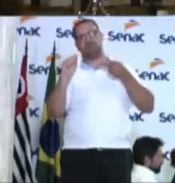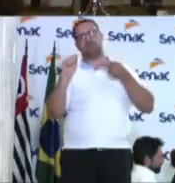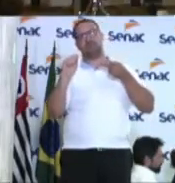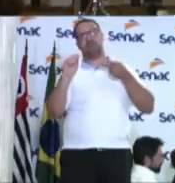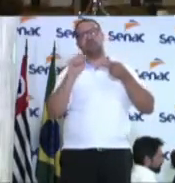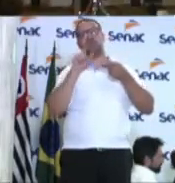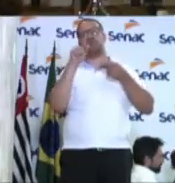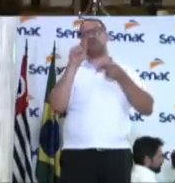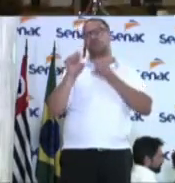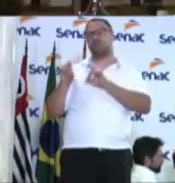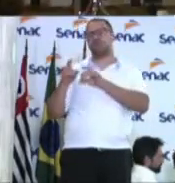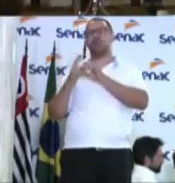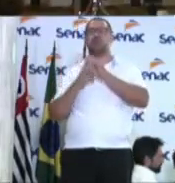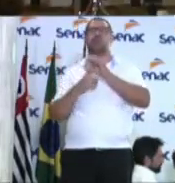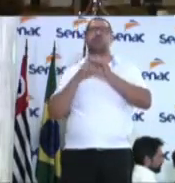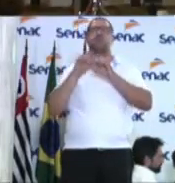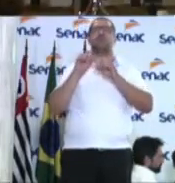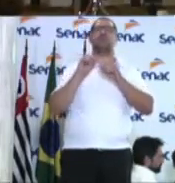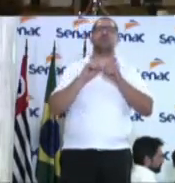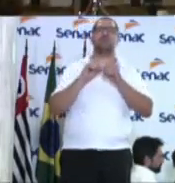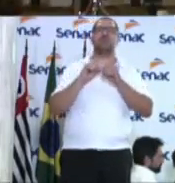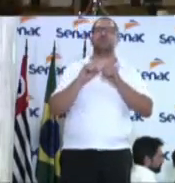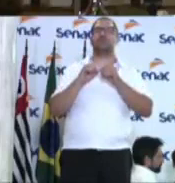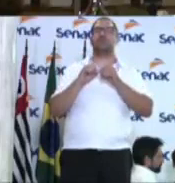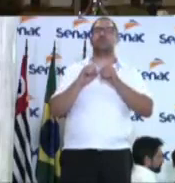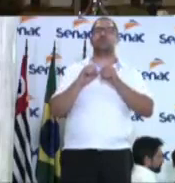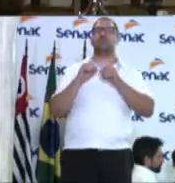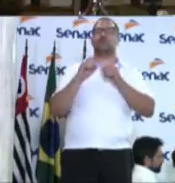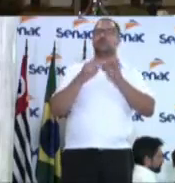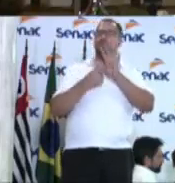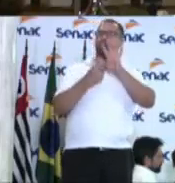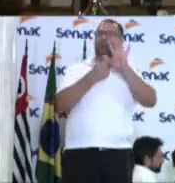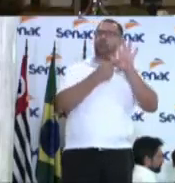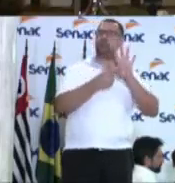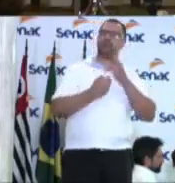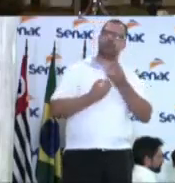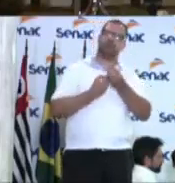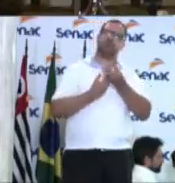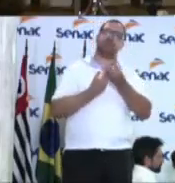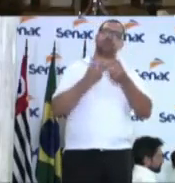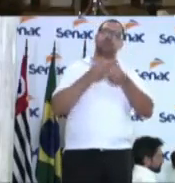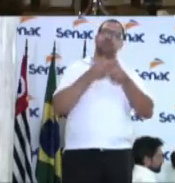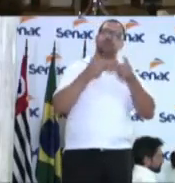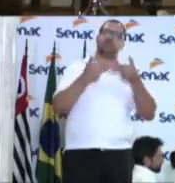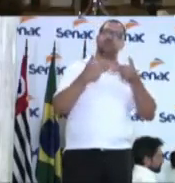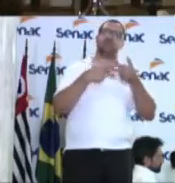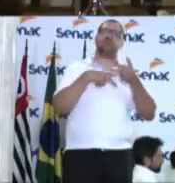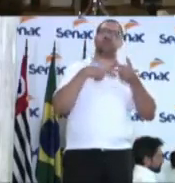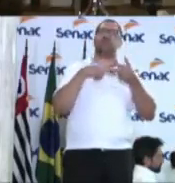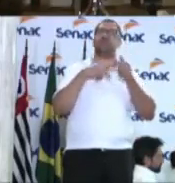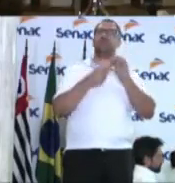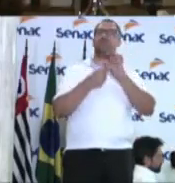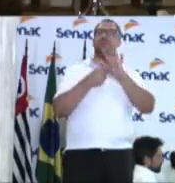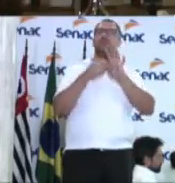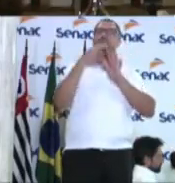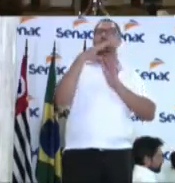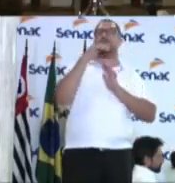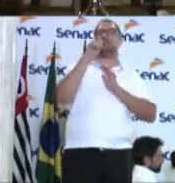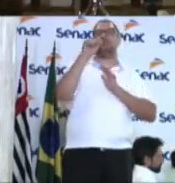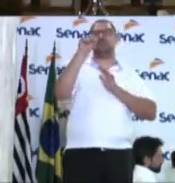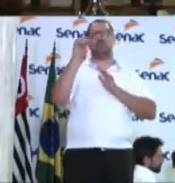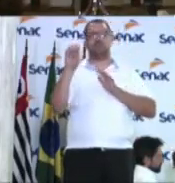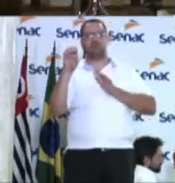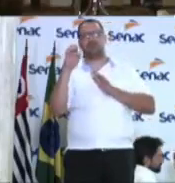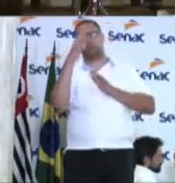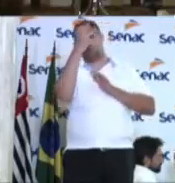do cliente ele é passo a passo e com provas, né? Então, assim, você pode começar provando com cases de